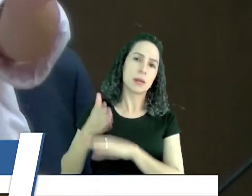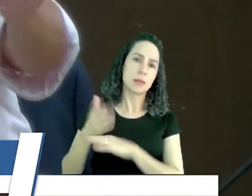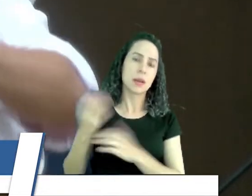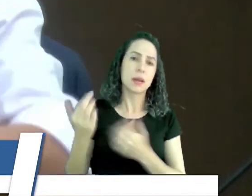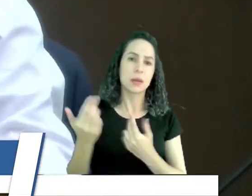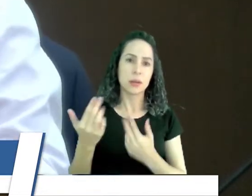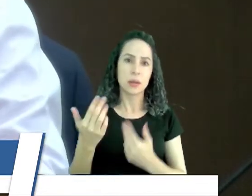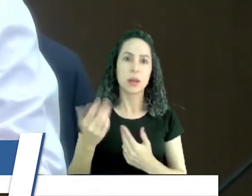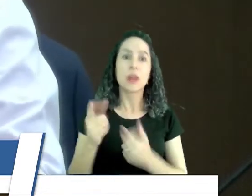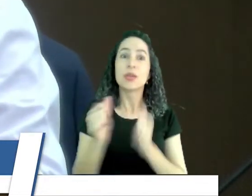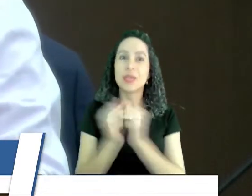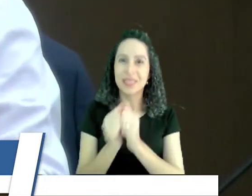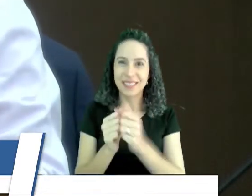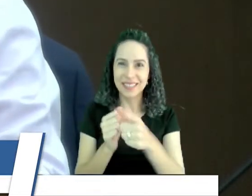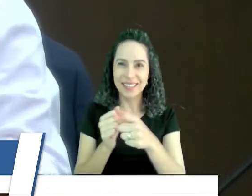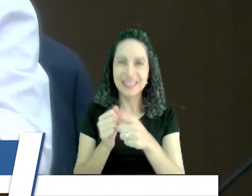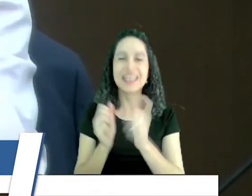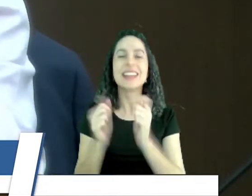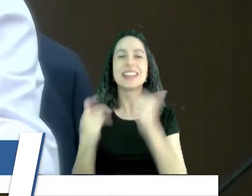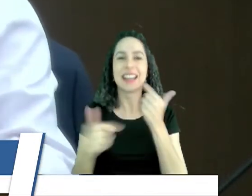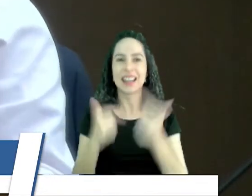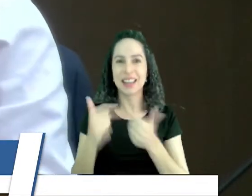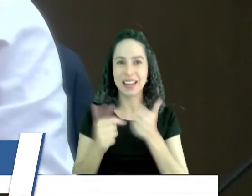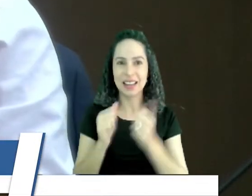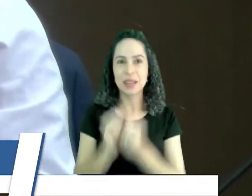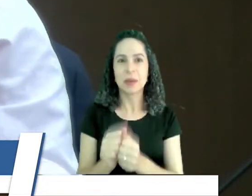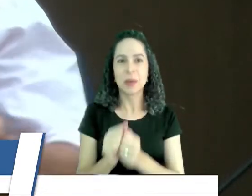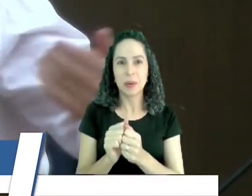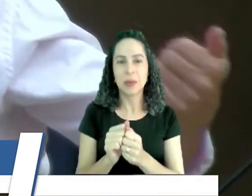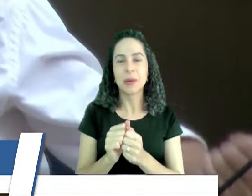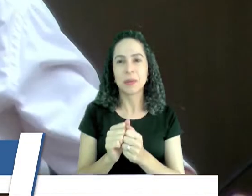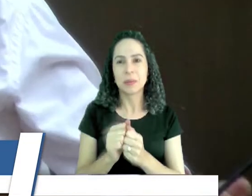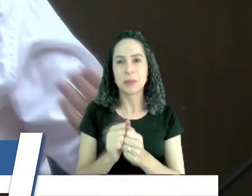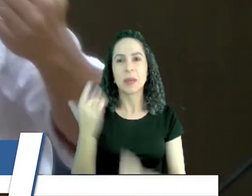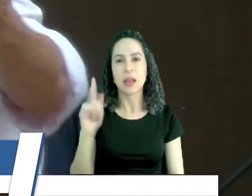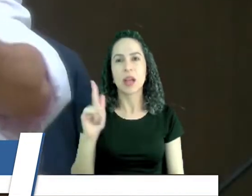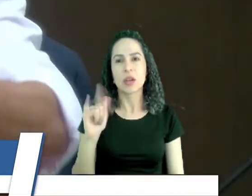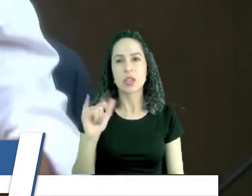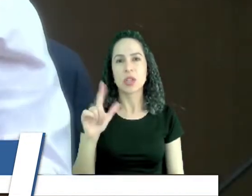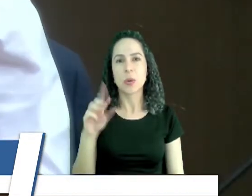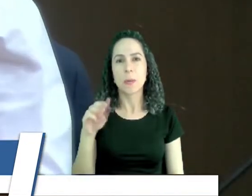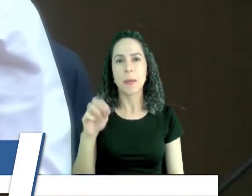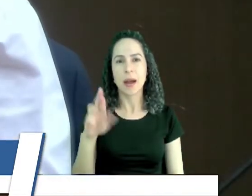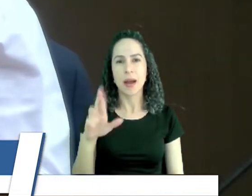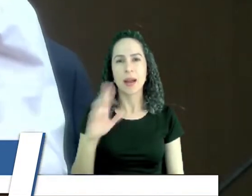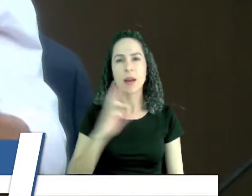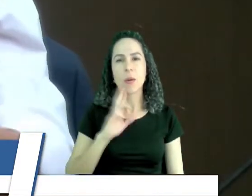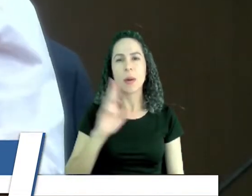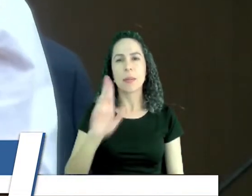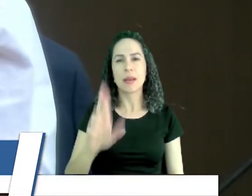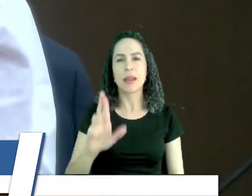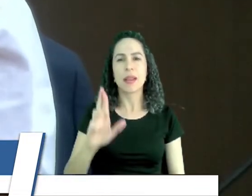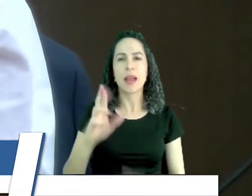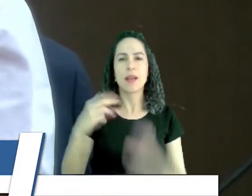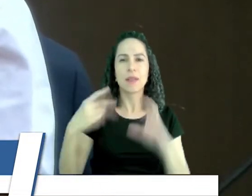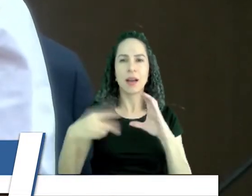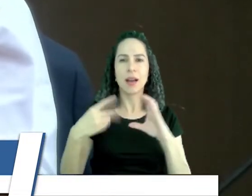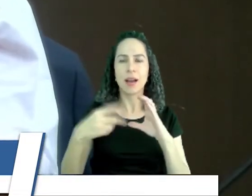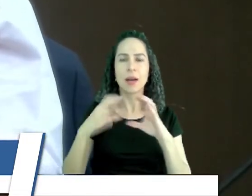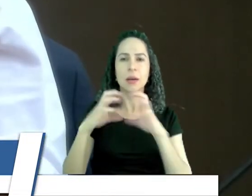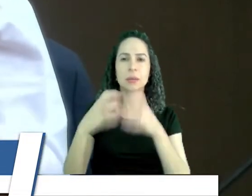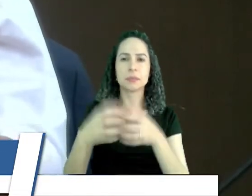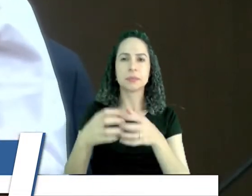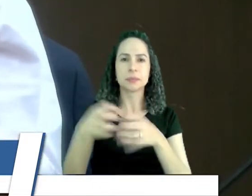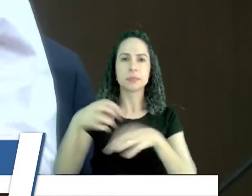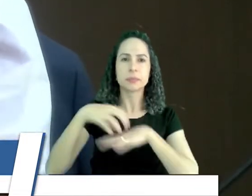junto com você, inclusive, quando na época o Gilmar era o prefeito, eu representava a Câmara no Conselho de Turismo. Eu